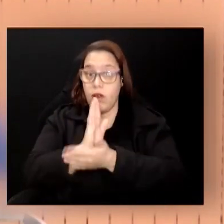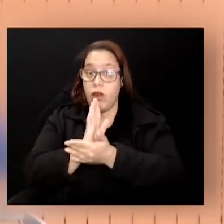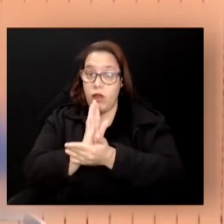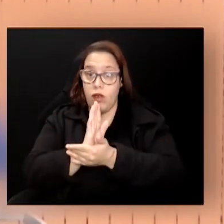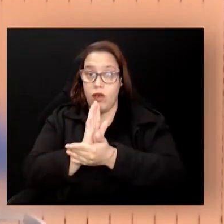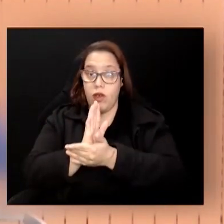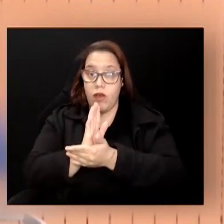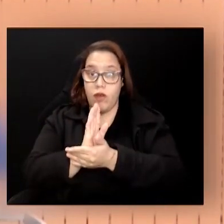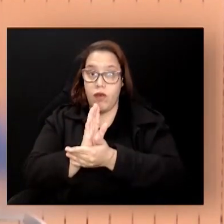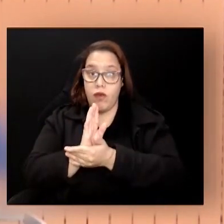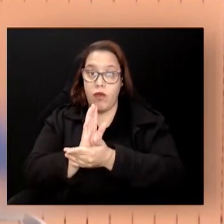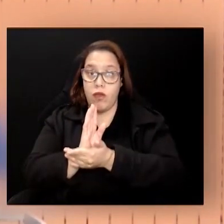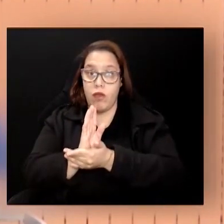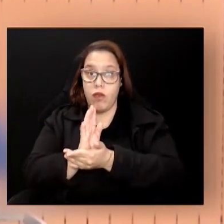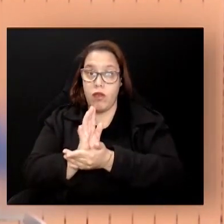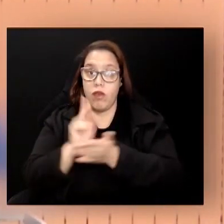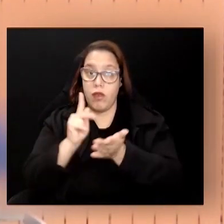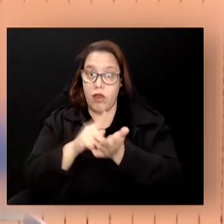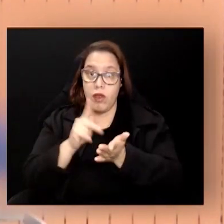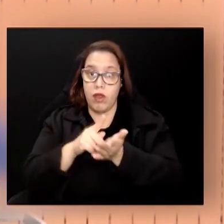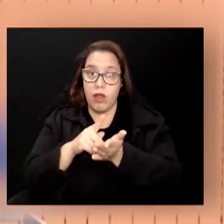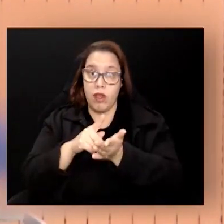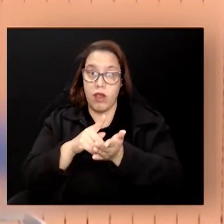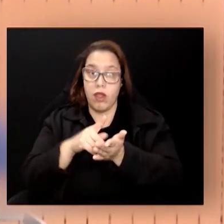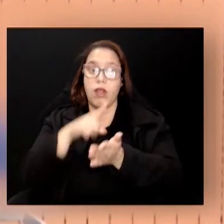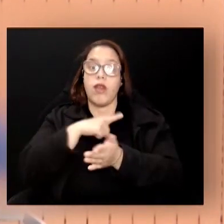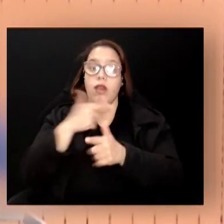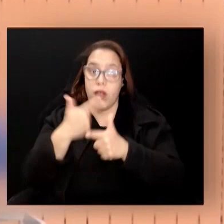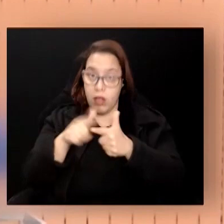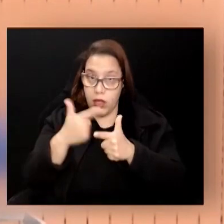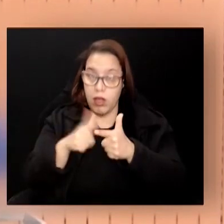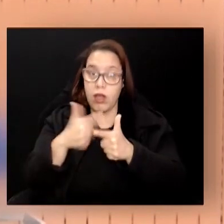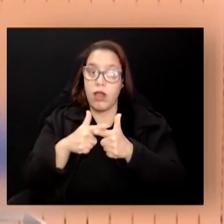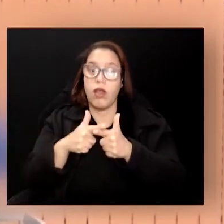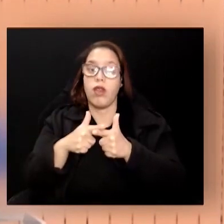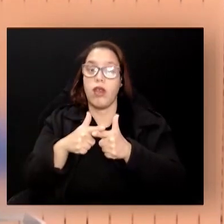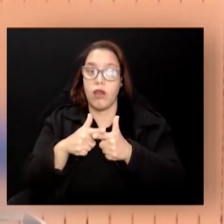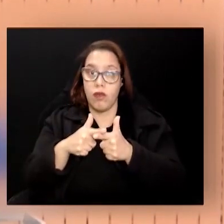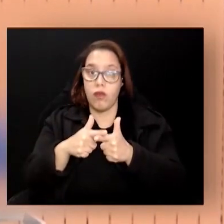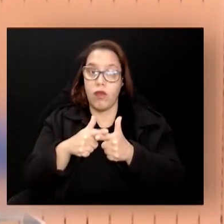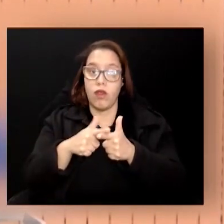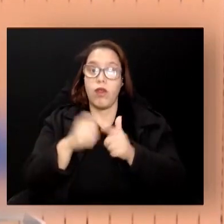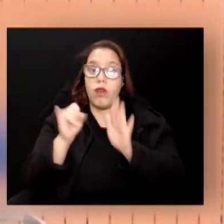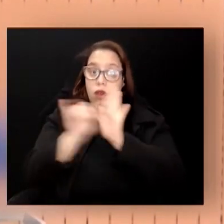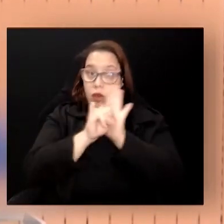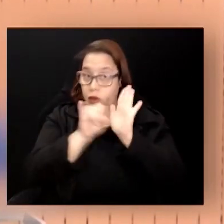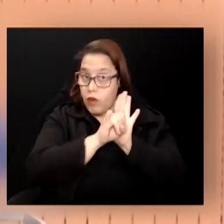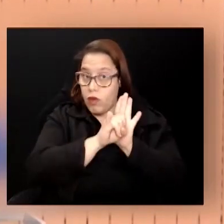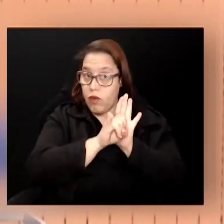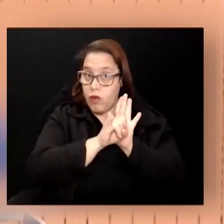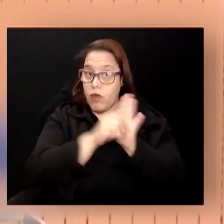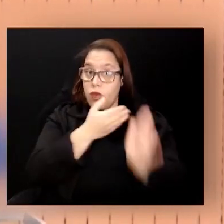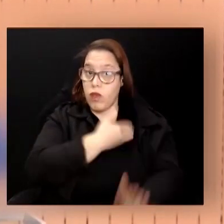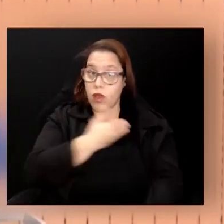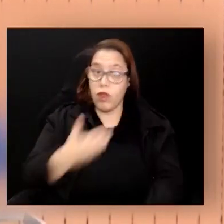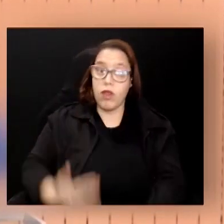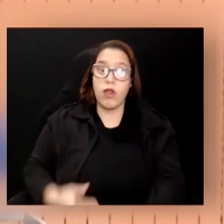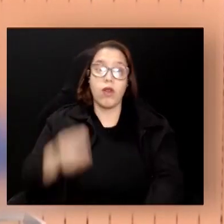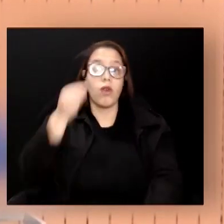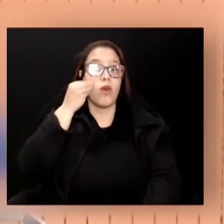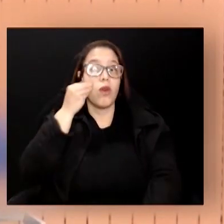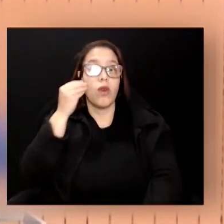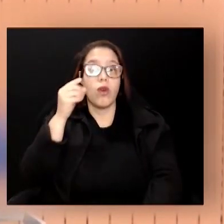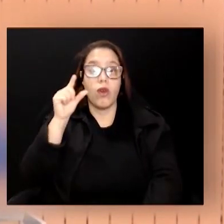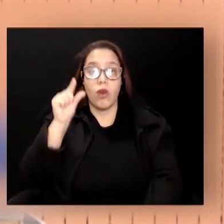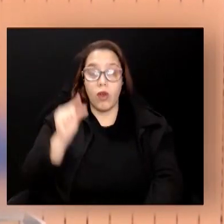realmente, a lei tinha problemas, ela tem problemas, e eu estou identificando aqui que o governo está tentando minorar, diminuir